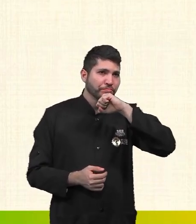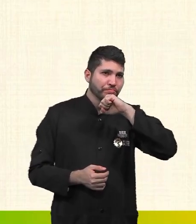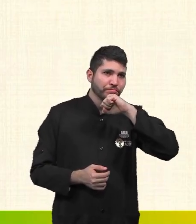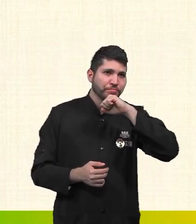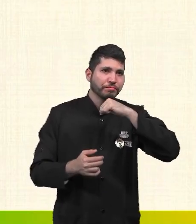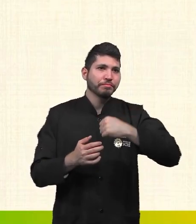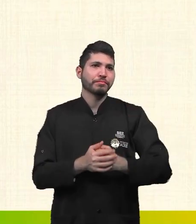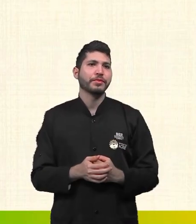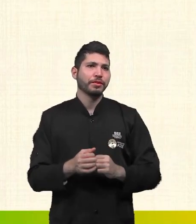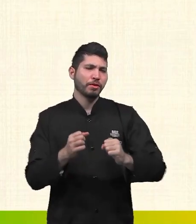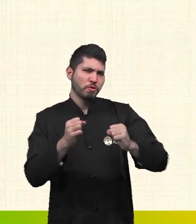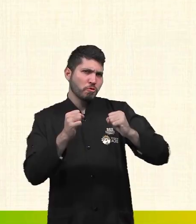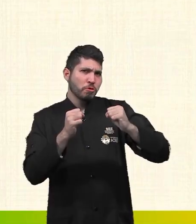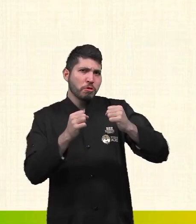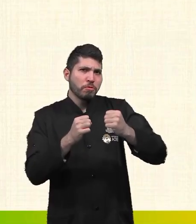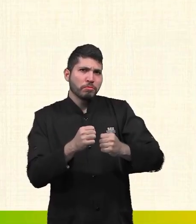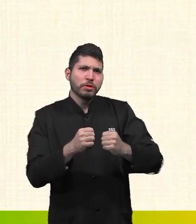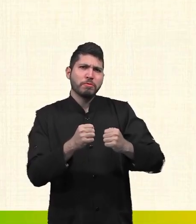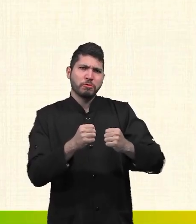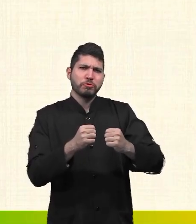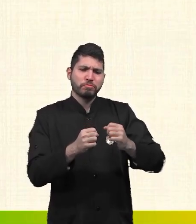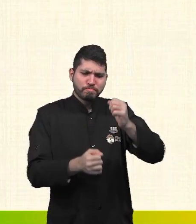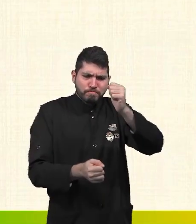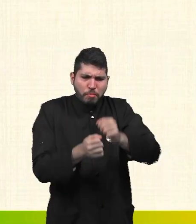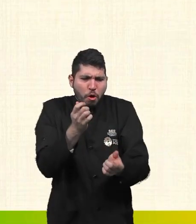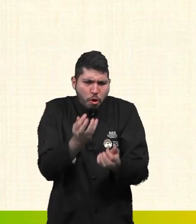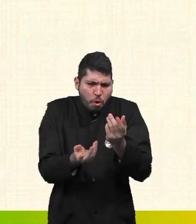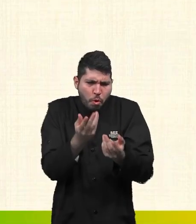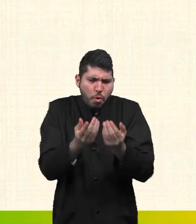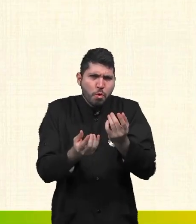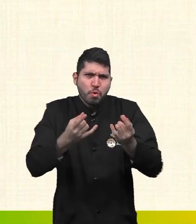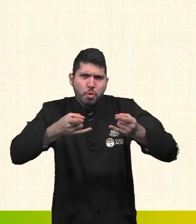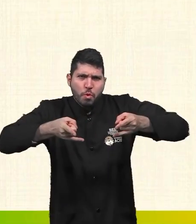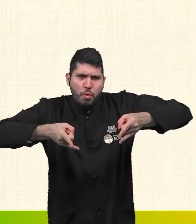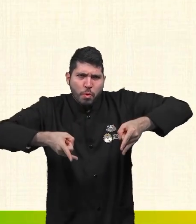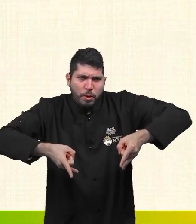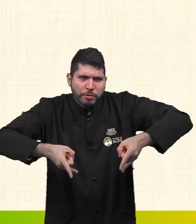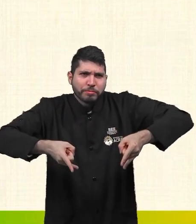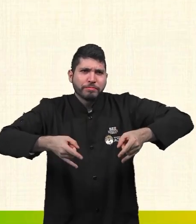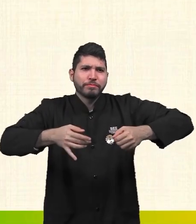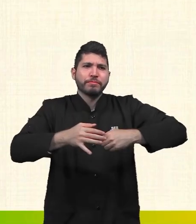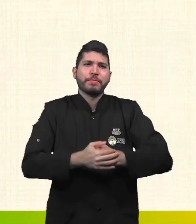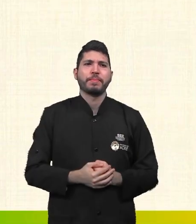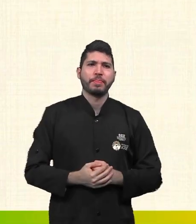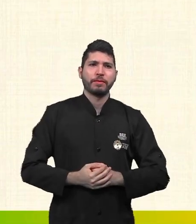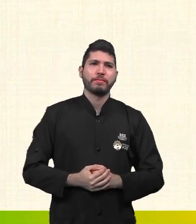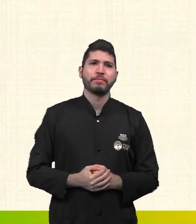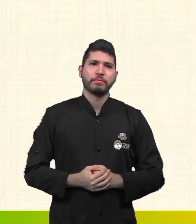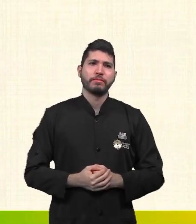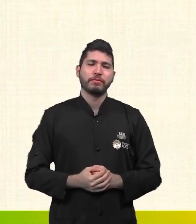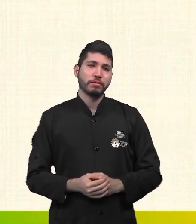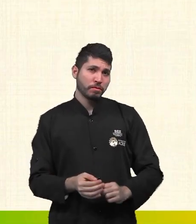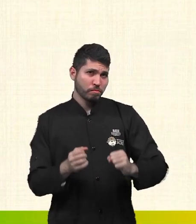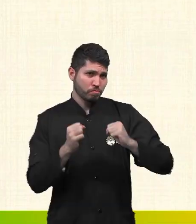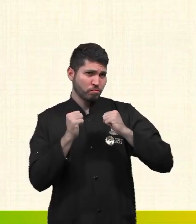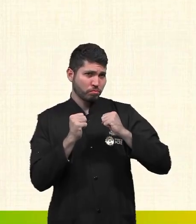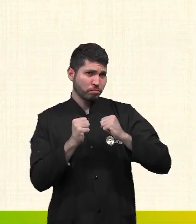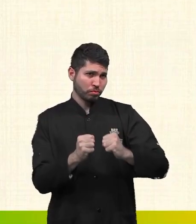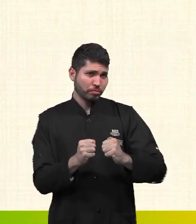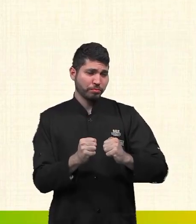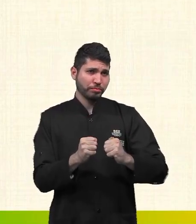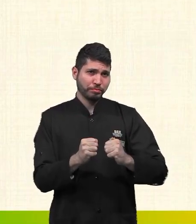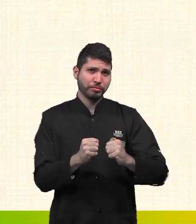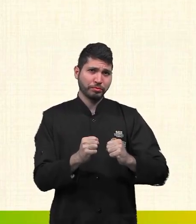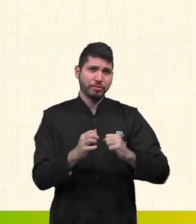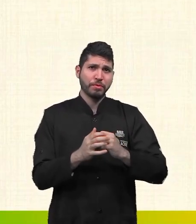mattress? E ela diz, No, Calvin. Can I ride my tricycle on the roof? No,